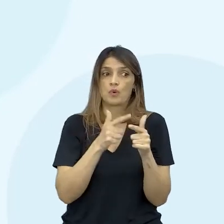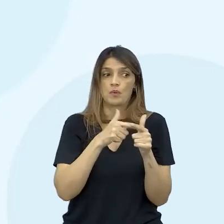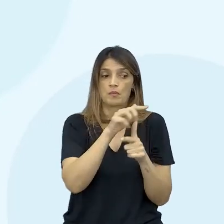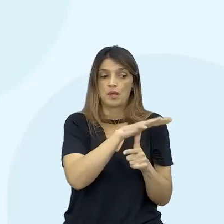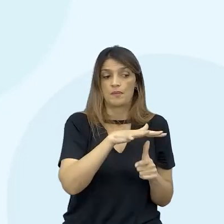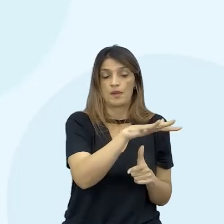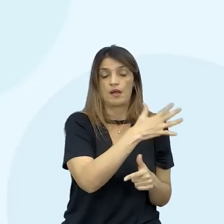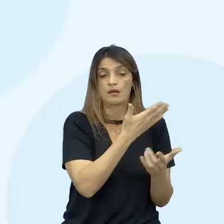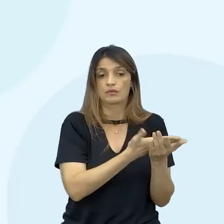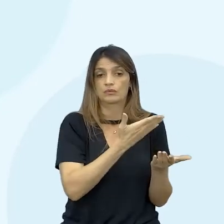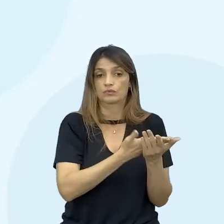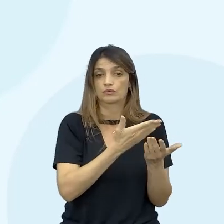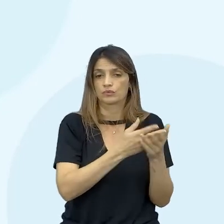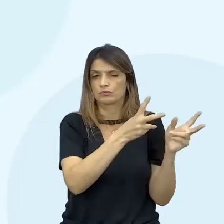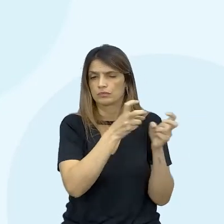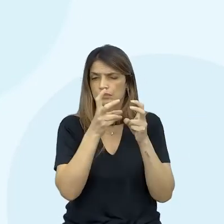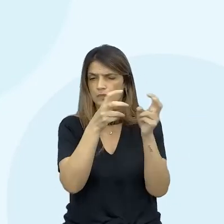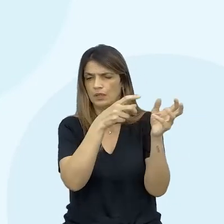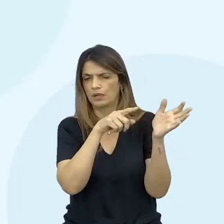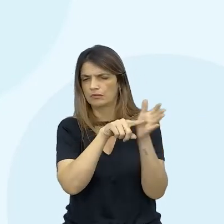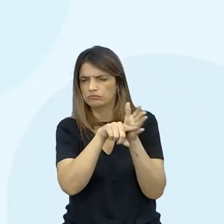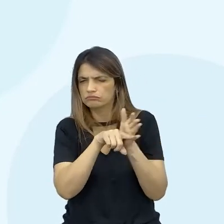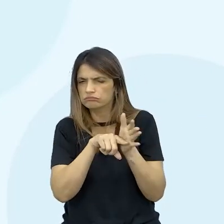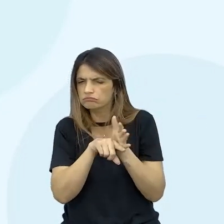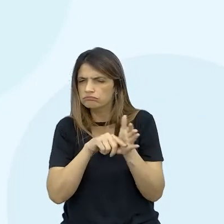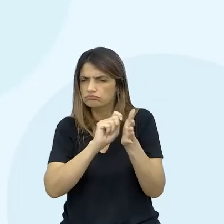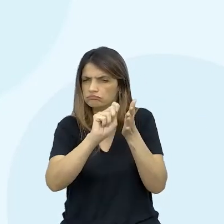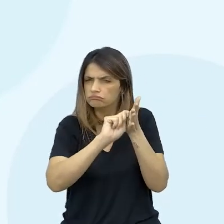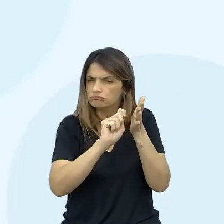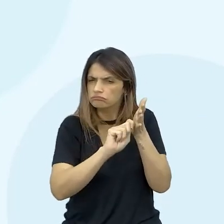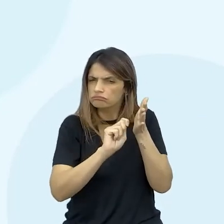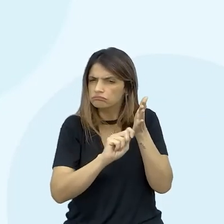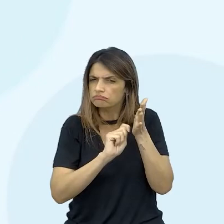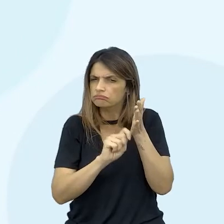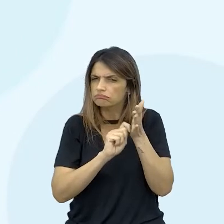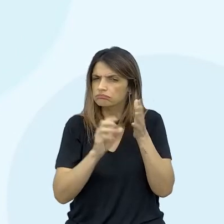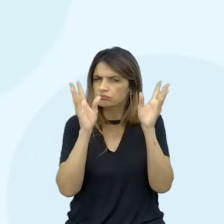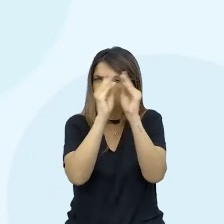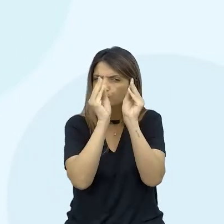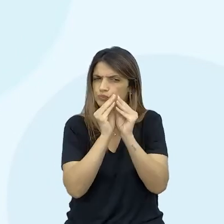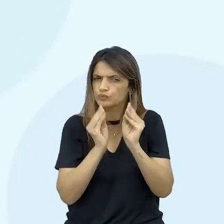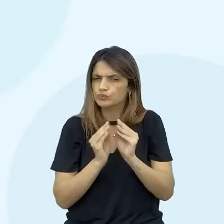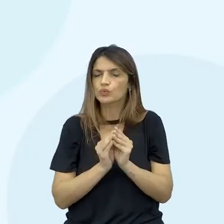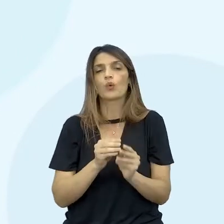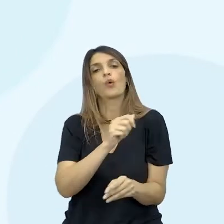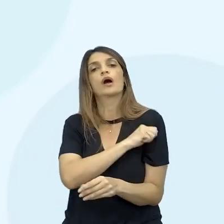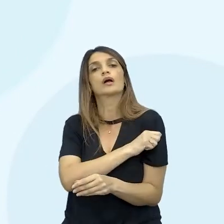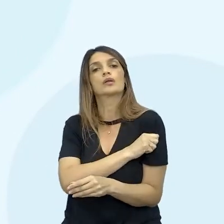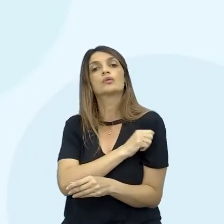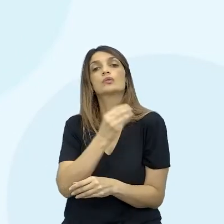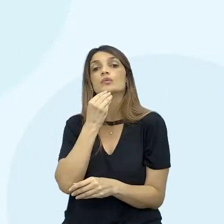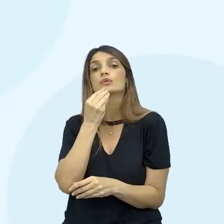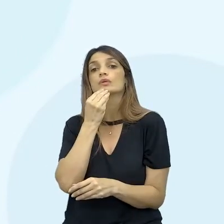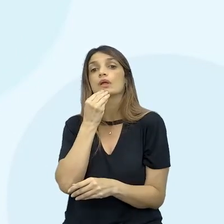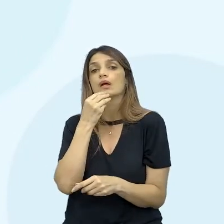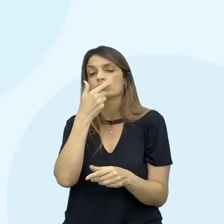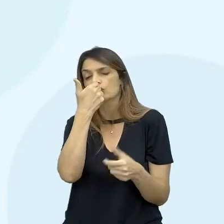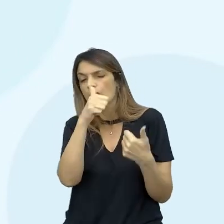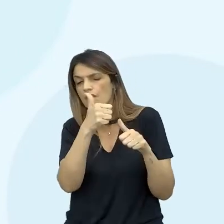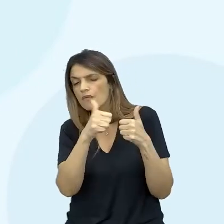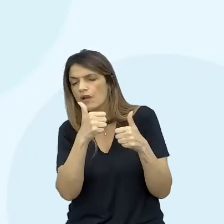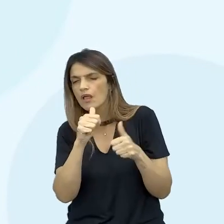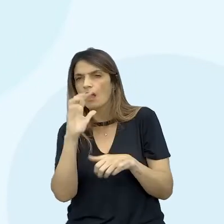área de estudo, observação, descrição, registro, síntese, os estudantes têm a oportunidade de analisar fenômenos